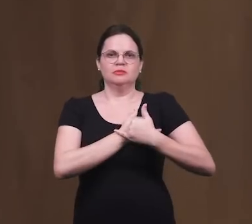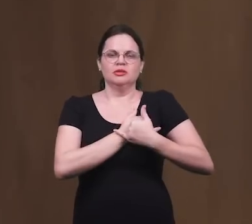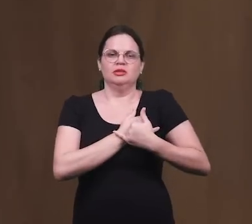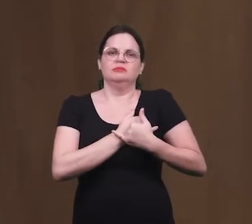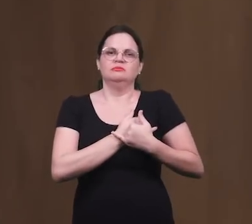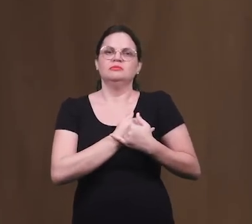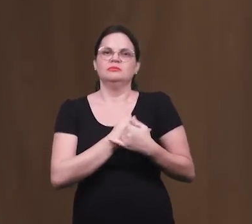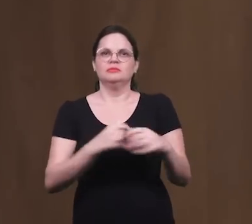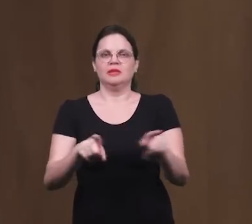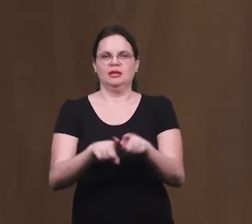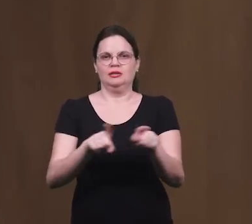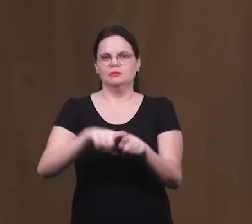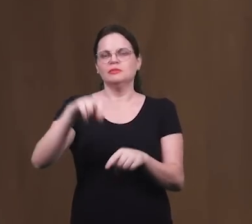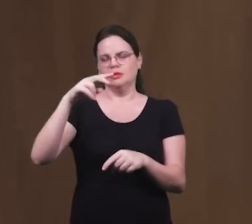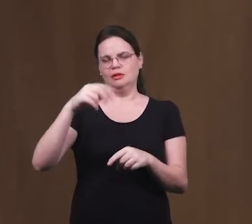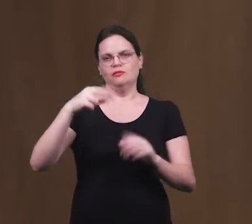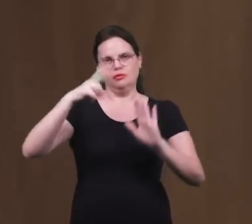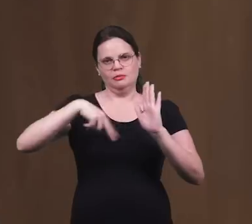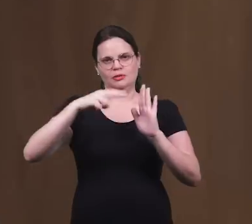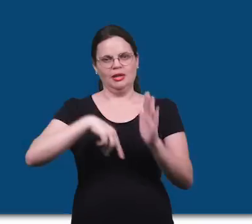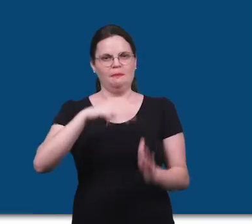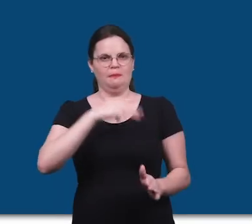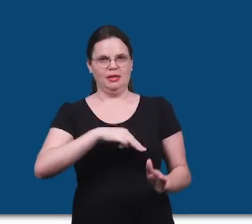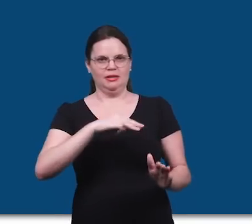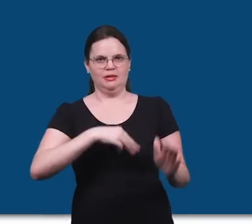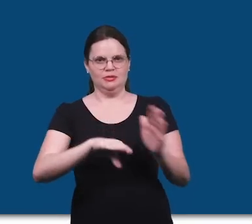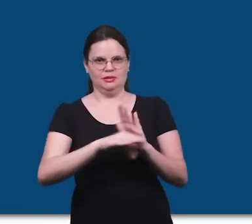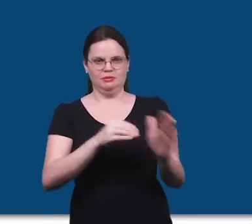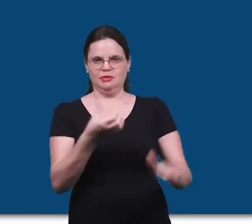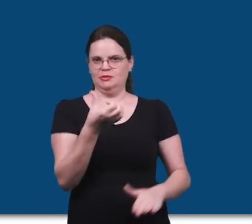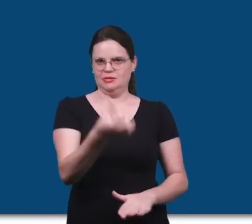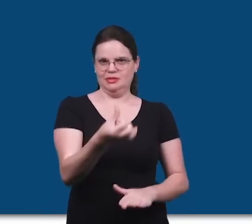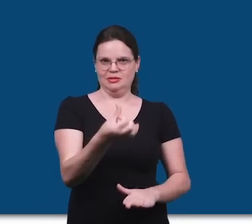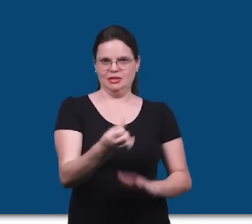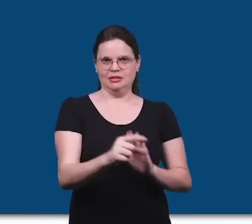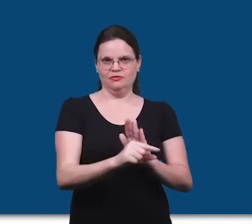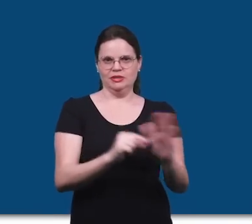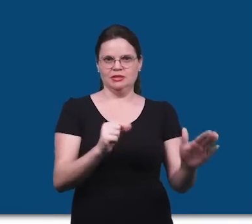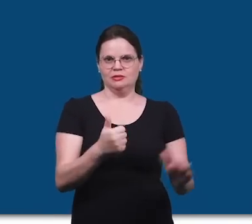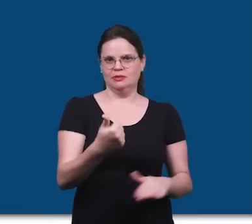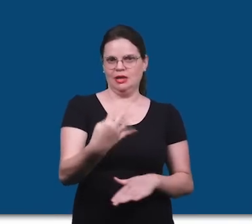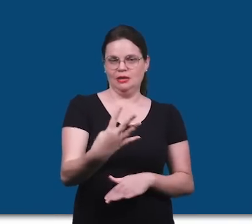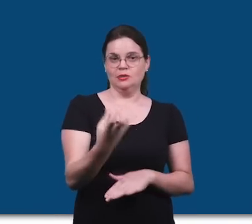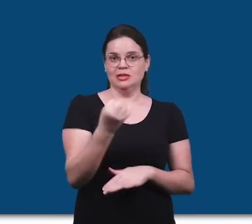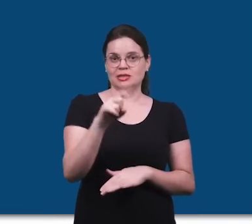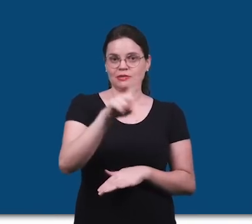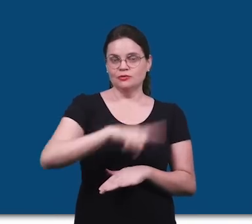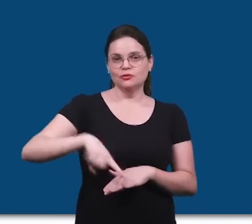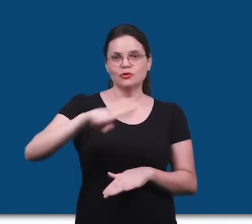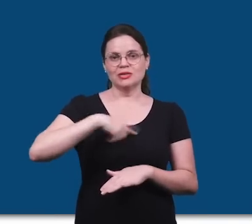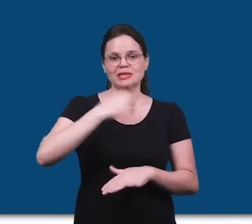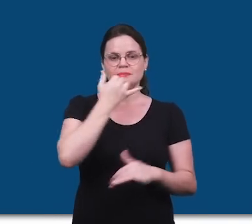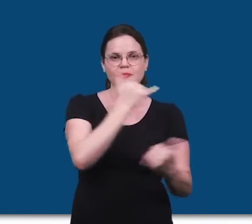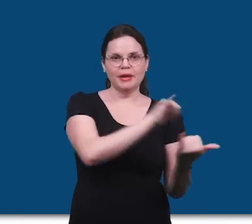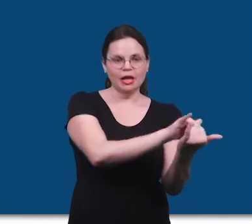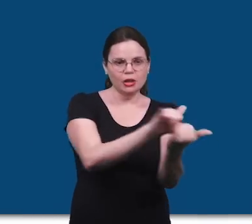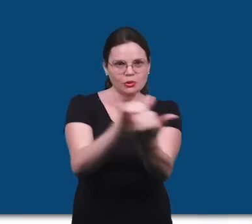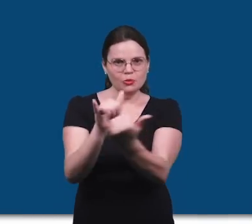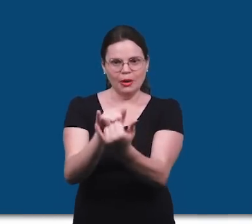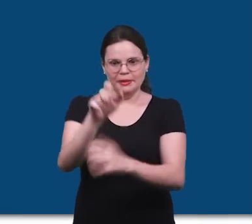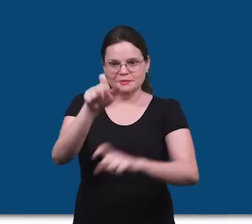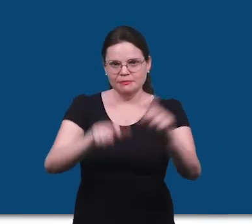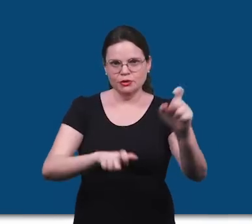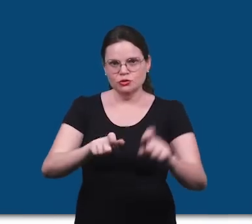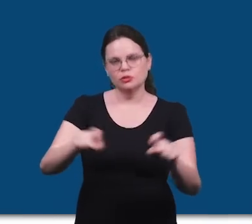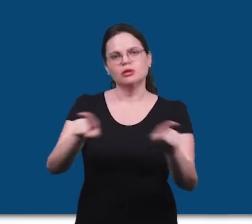aqui em Mateus 6,14. Porque se perdoardes aos homens as suas ofensas,